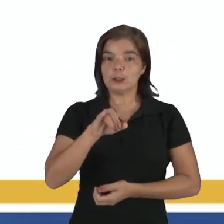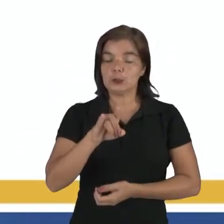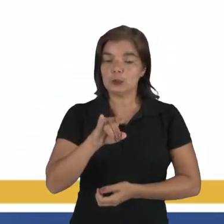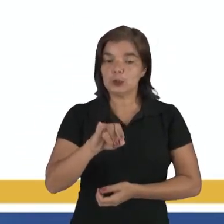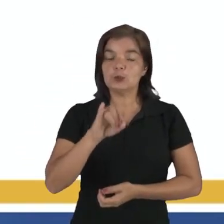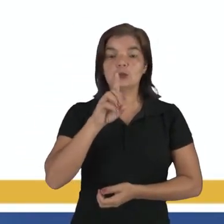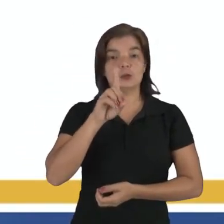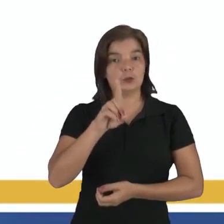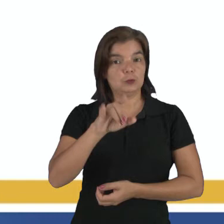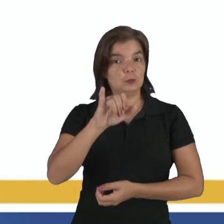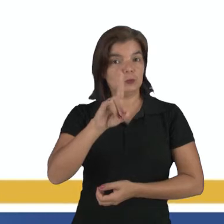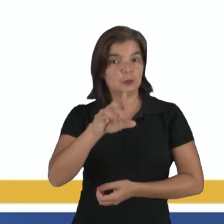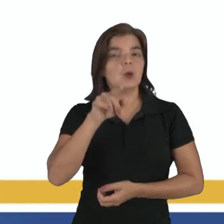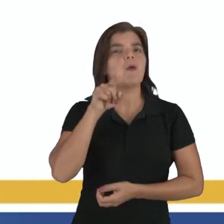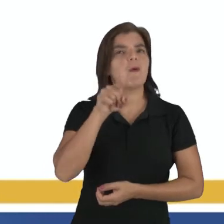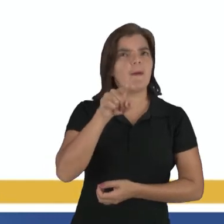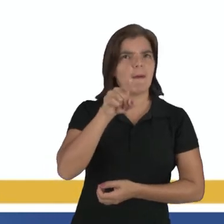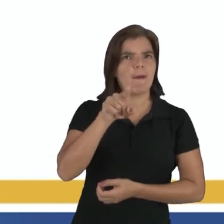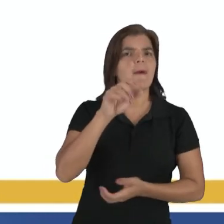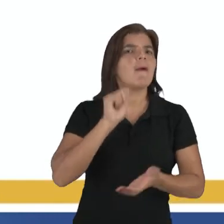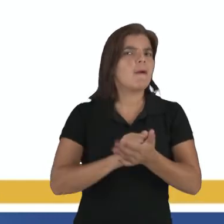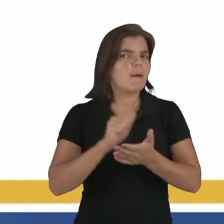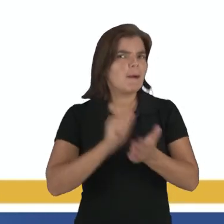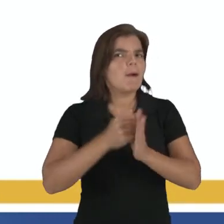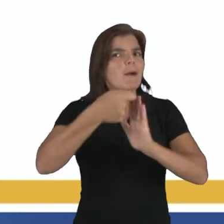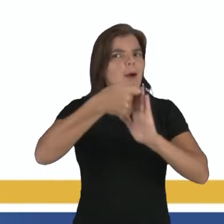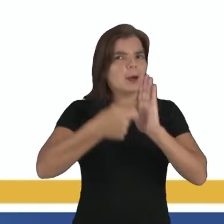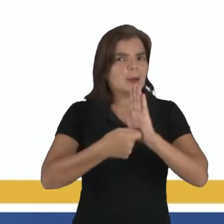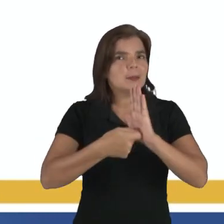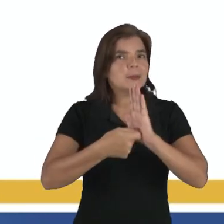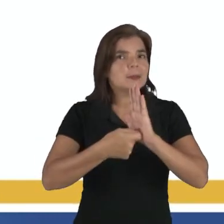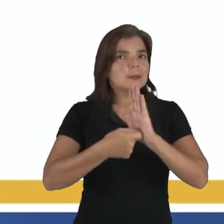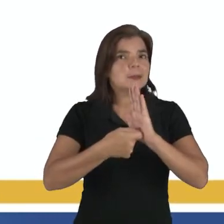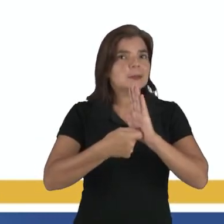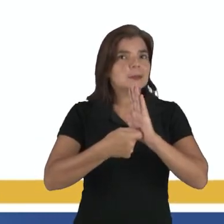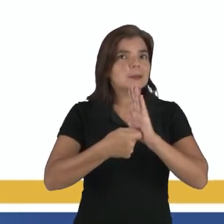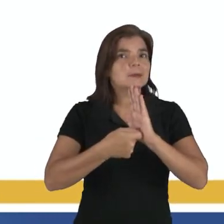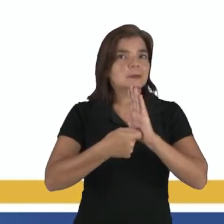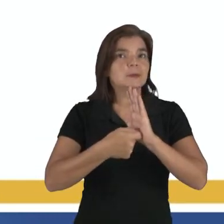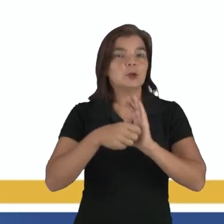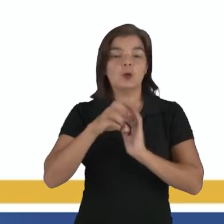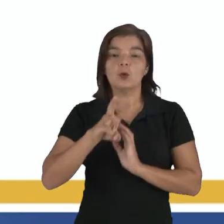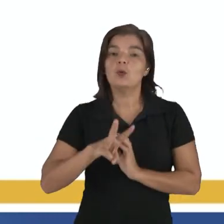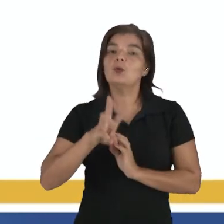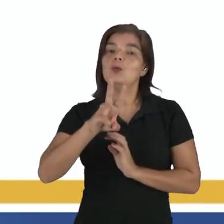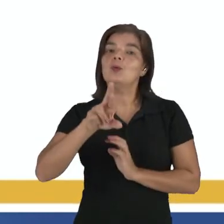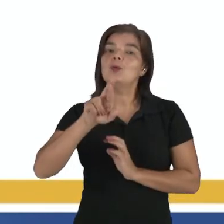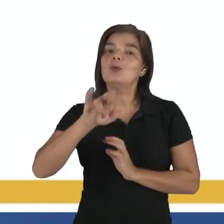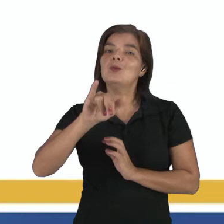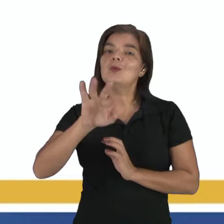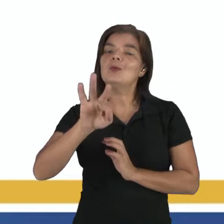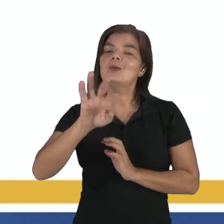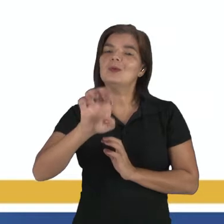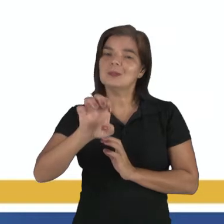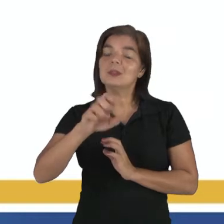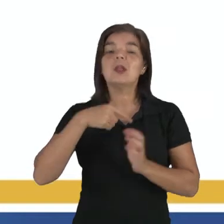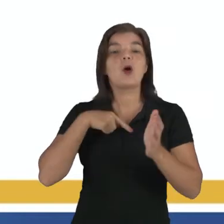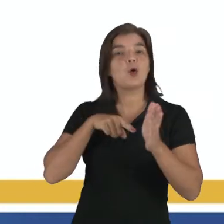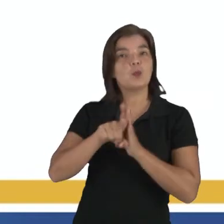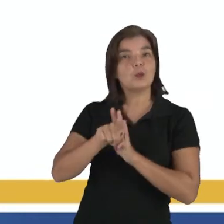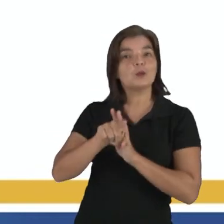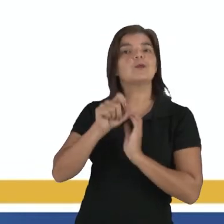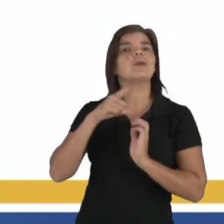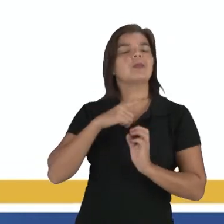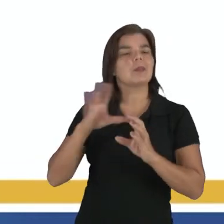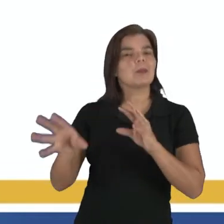the essay? Você escreveu a redação? Write é o verbo na forma base, porque é uma pergunta e eu tenho o